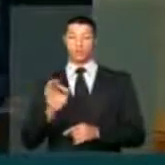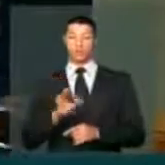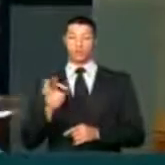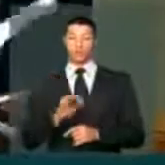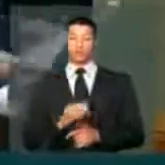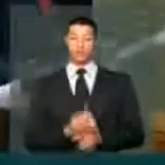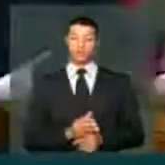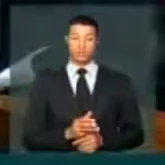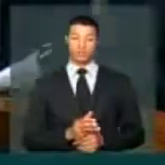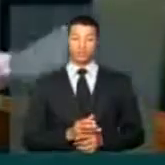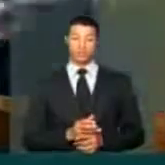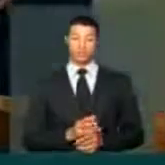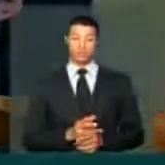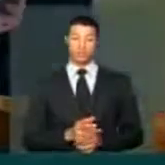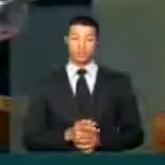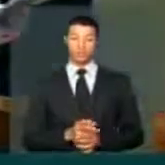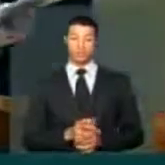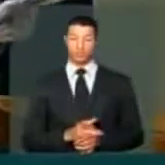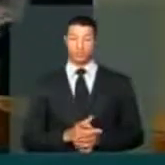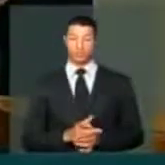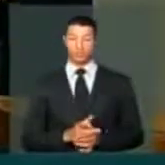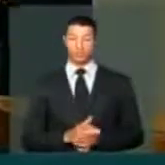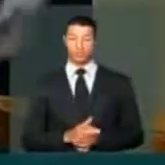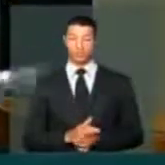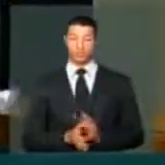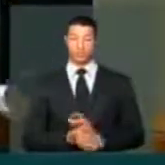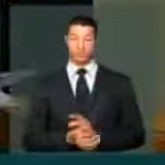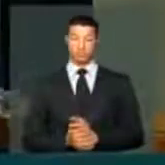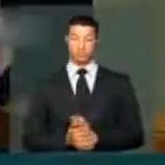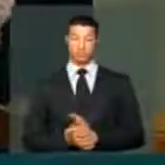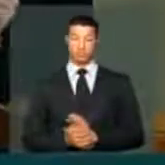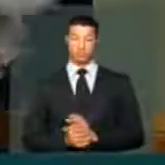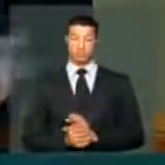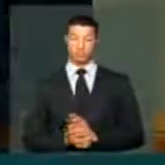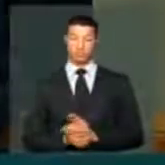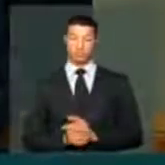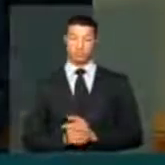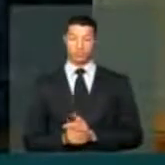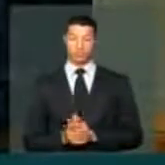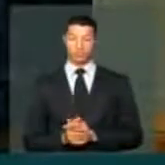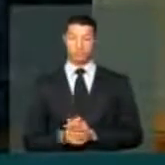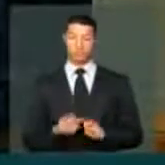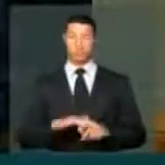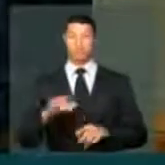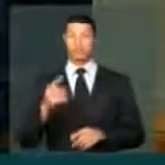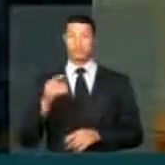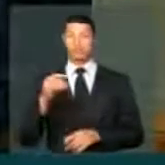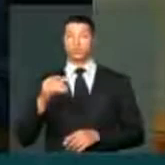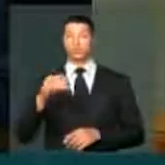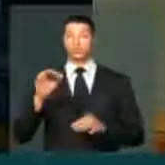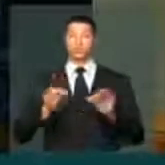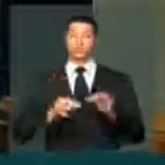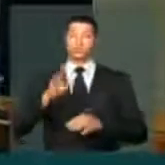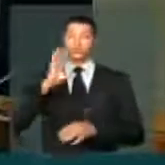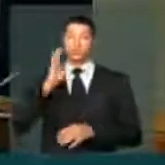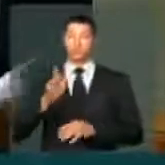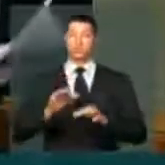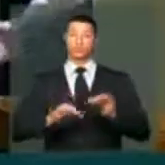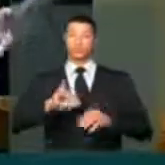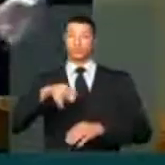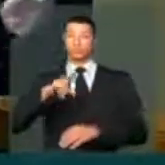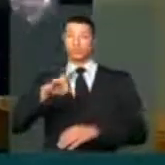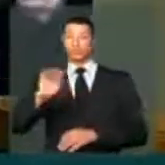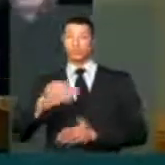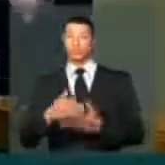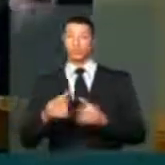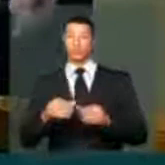5%. Ou seja, mais uma decisão, mais um remédio amargo, além de aumentar os juros, nós